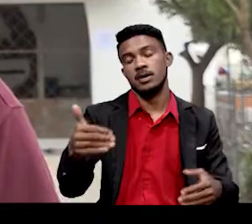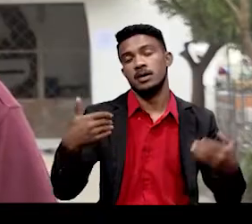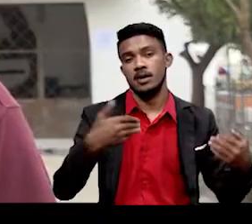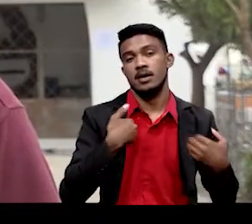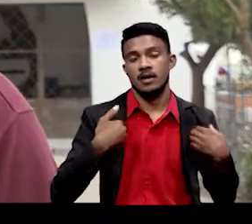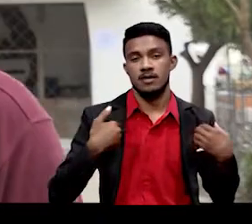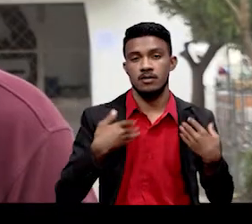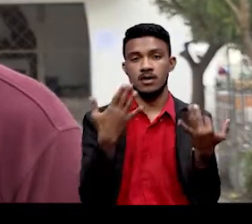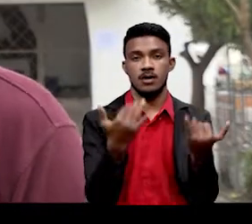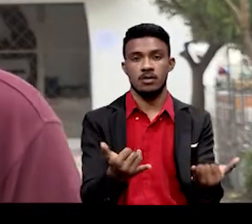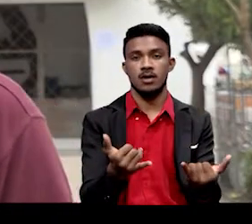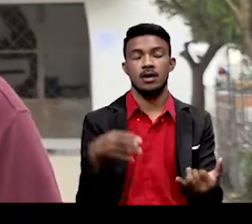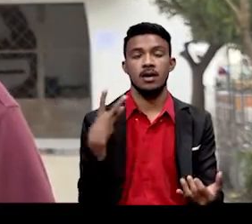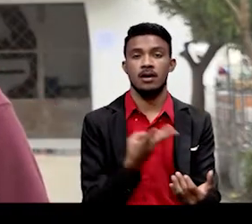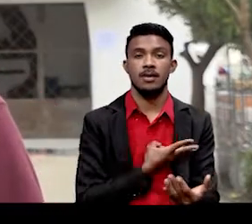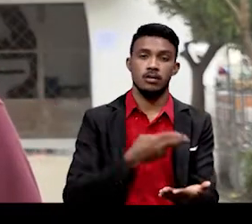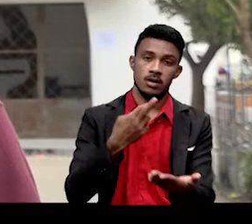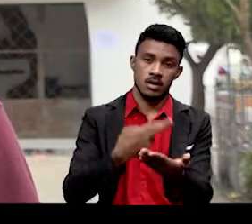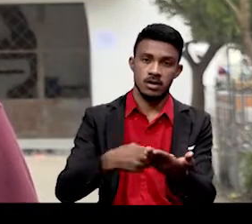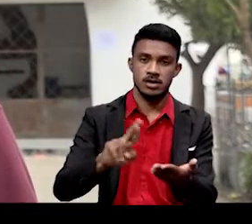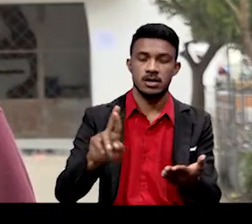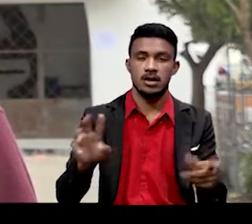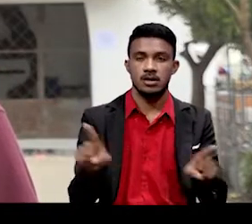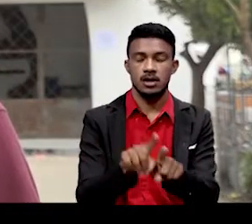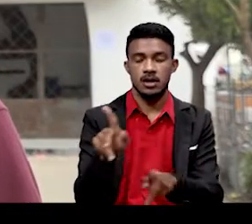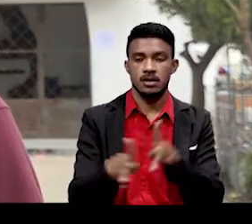me a minha agora registra, a minha ser mate.